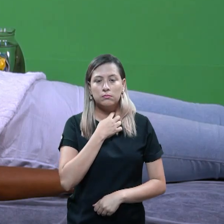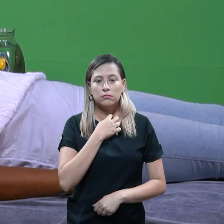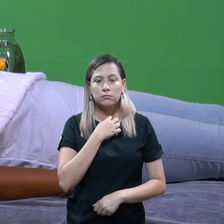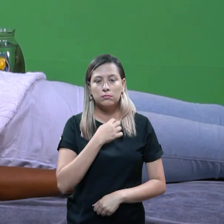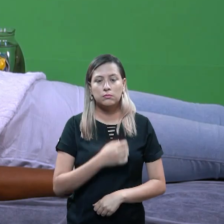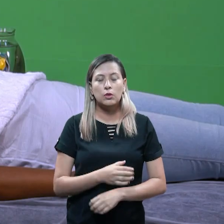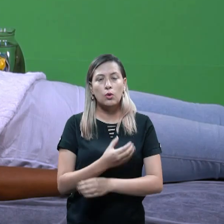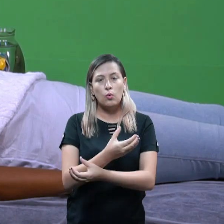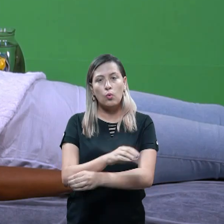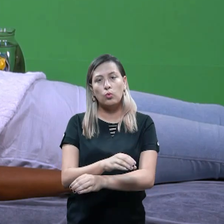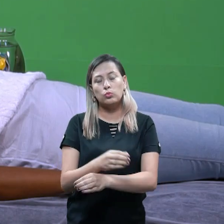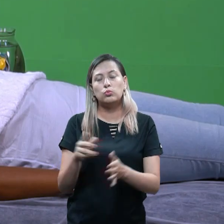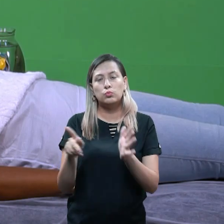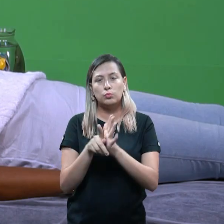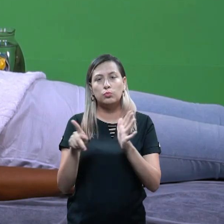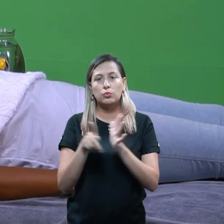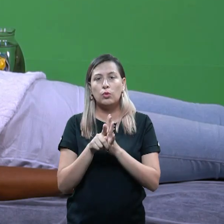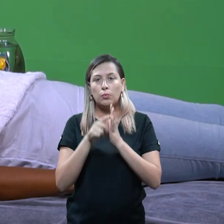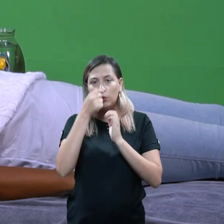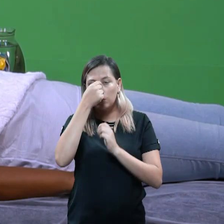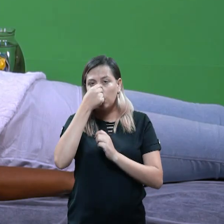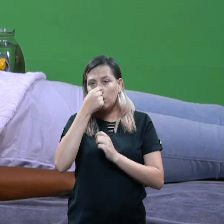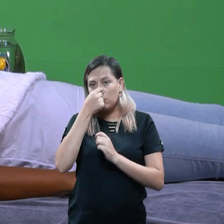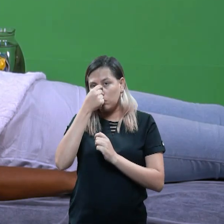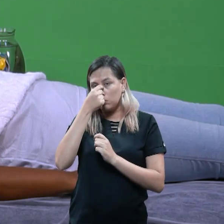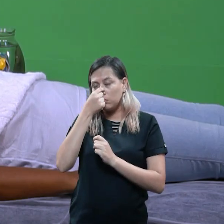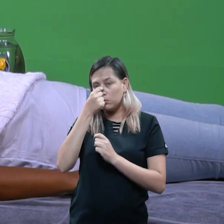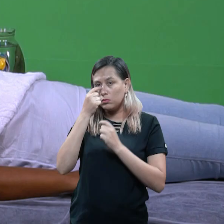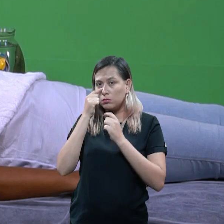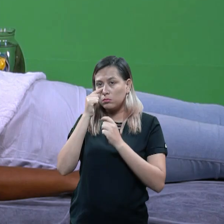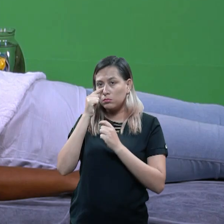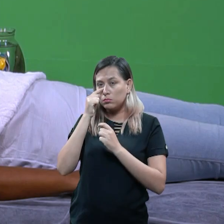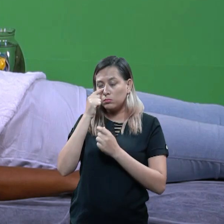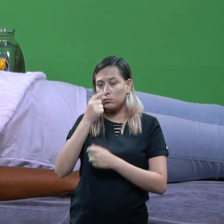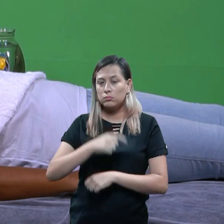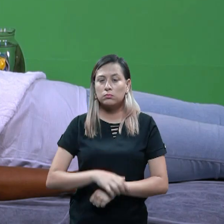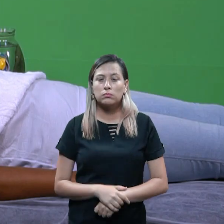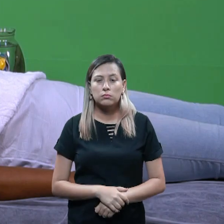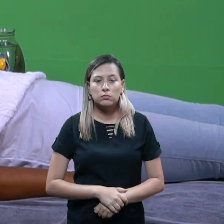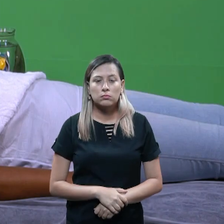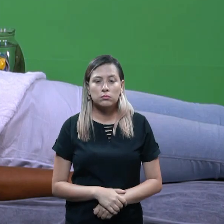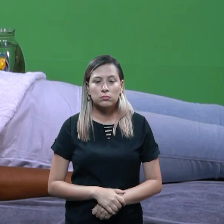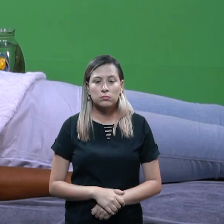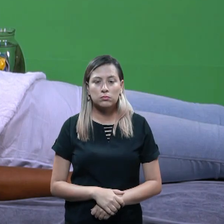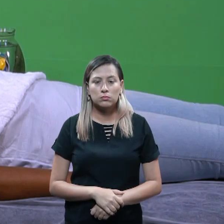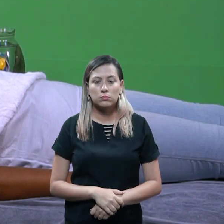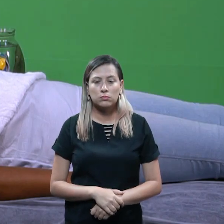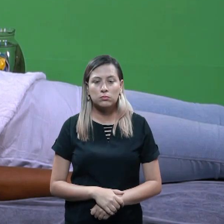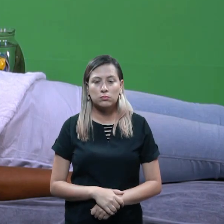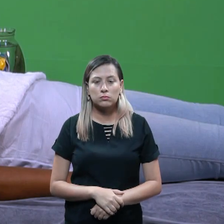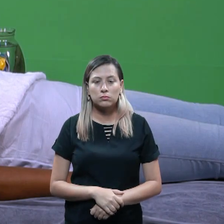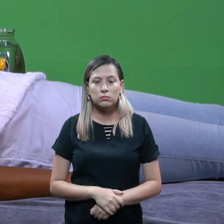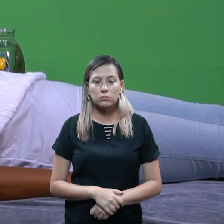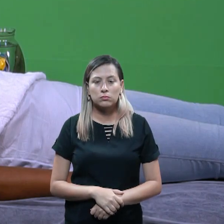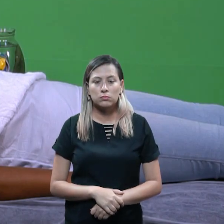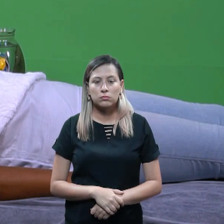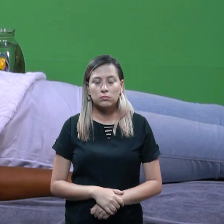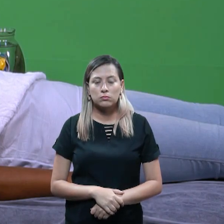certo? Então, aqui foi só para a gente achar o ponto médio. Porque, na verdade, o